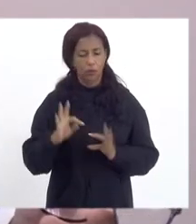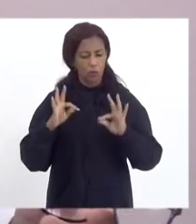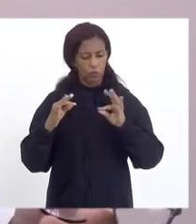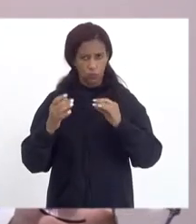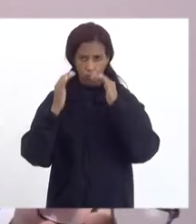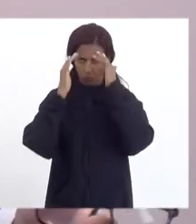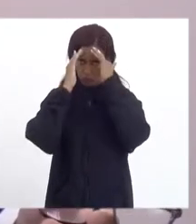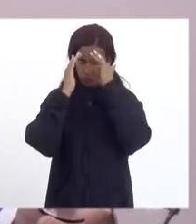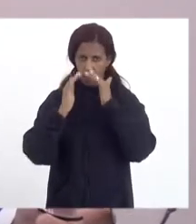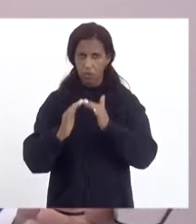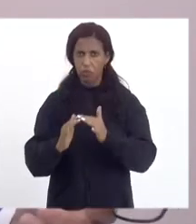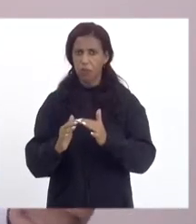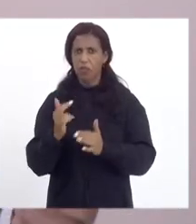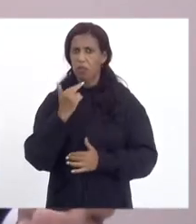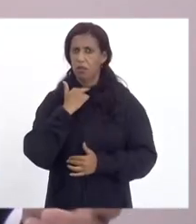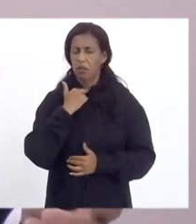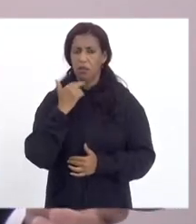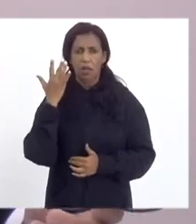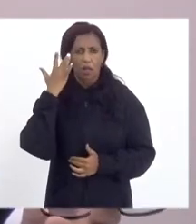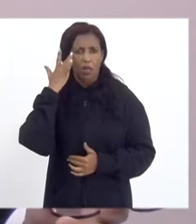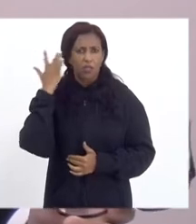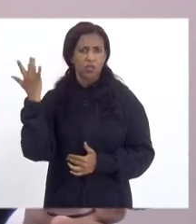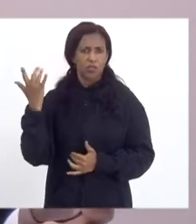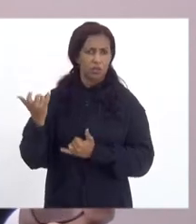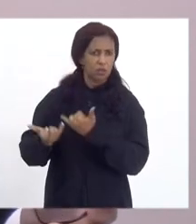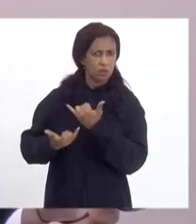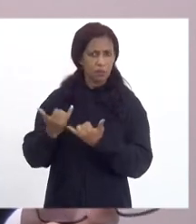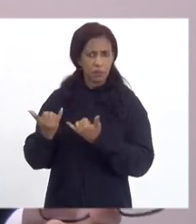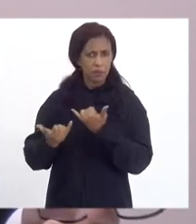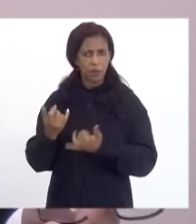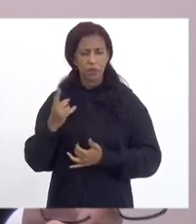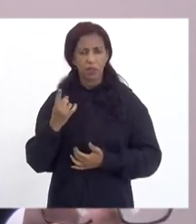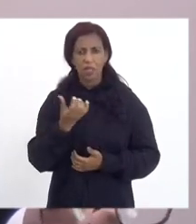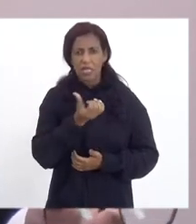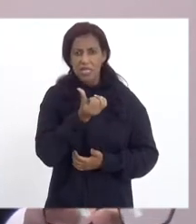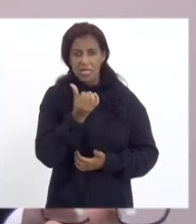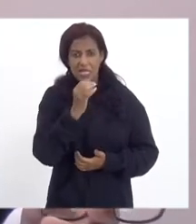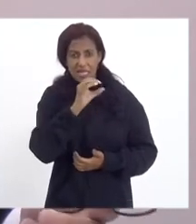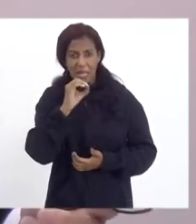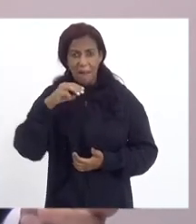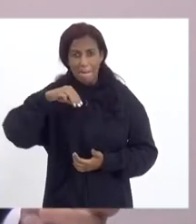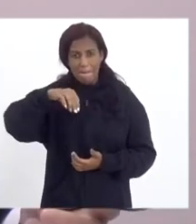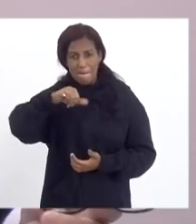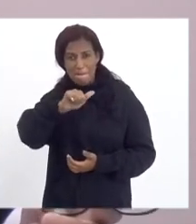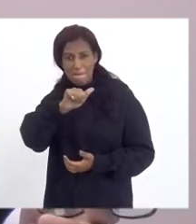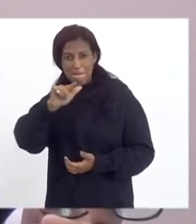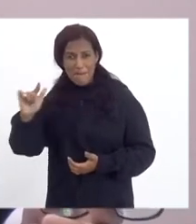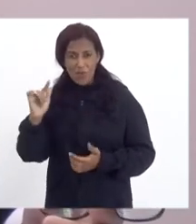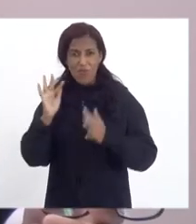respeito, não podemos achar que isso é uma invenção. 600 mil famílias